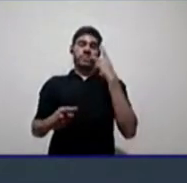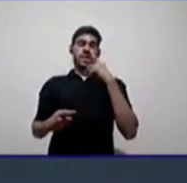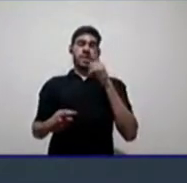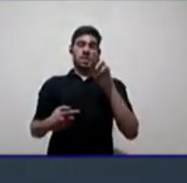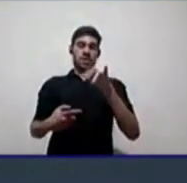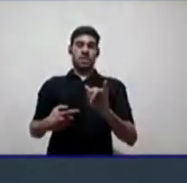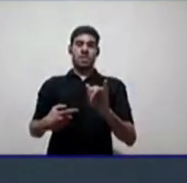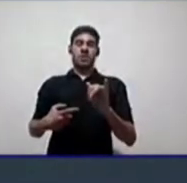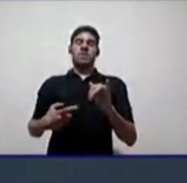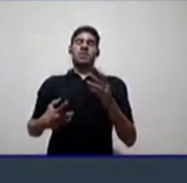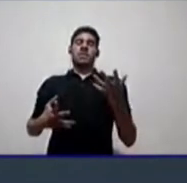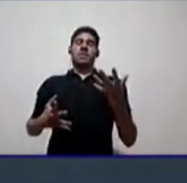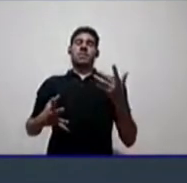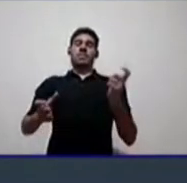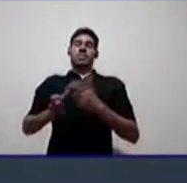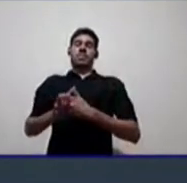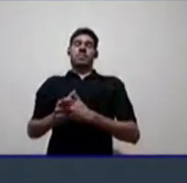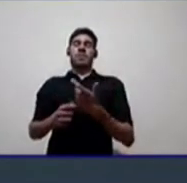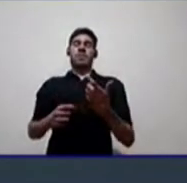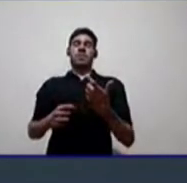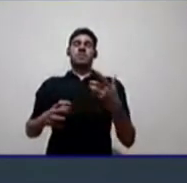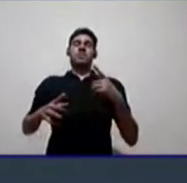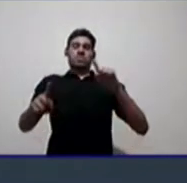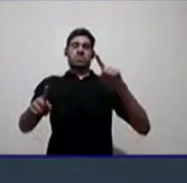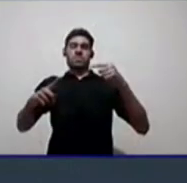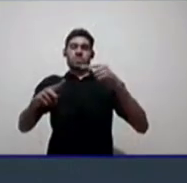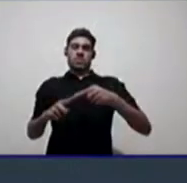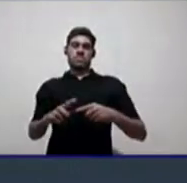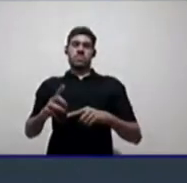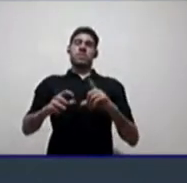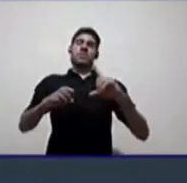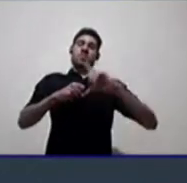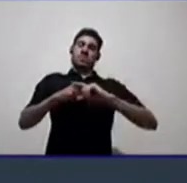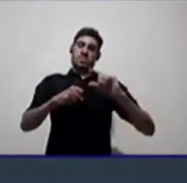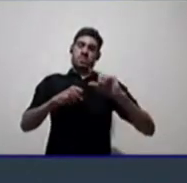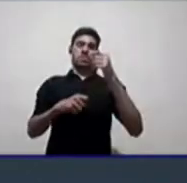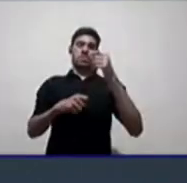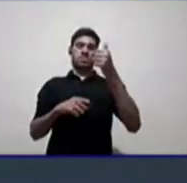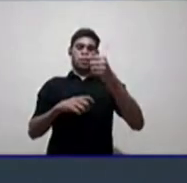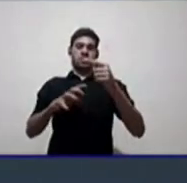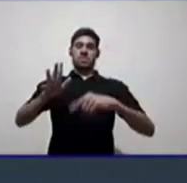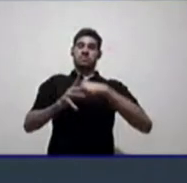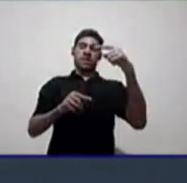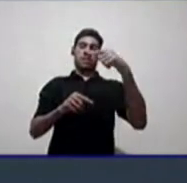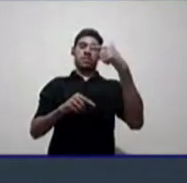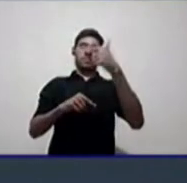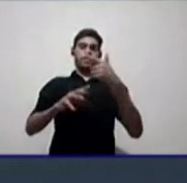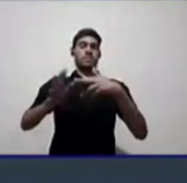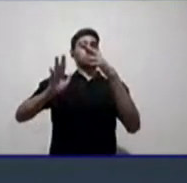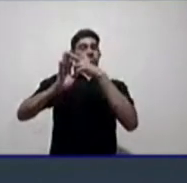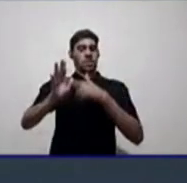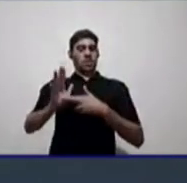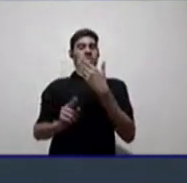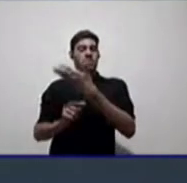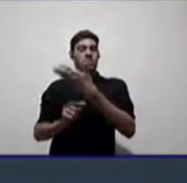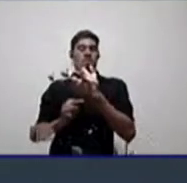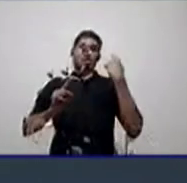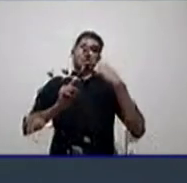a despesa se enquadraria no disposto no artigo 17, parágrafo 2º da mencionada resolução, razão